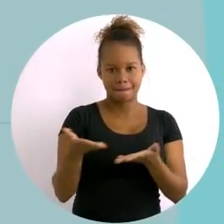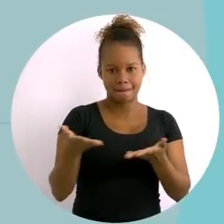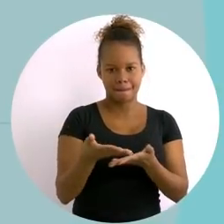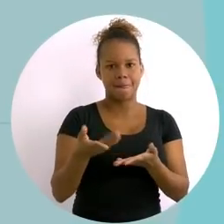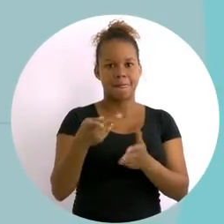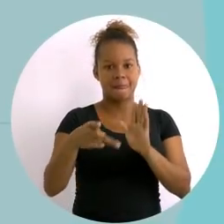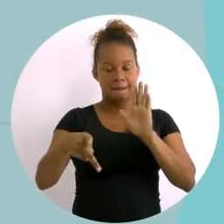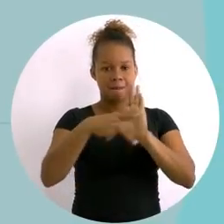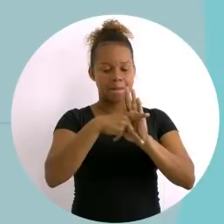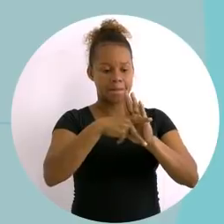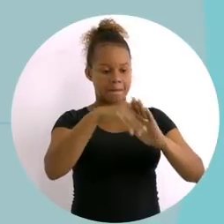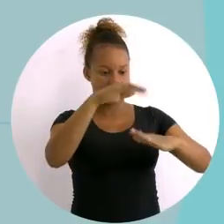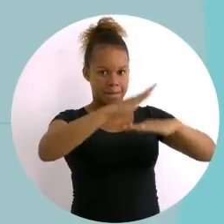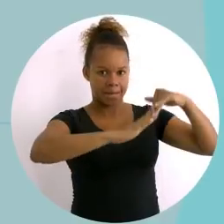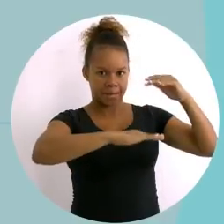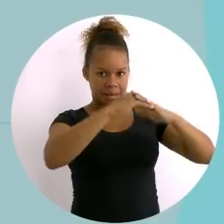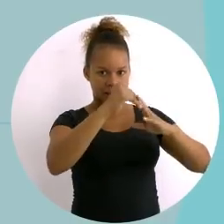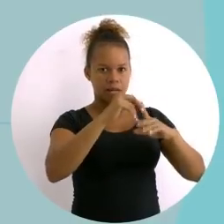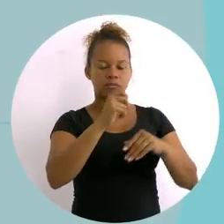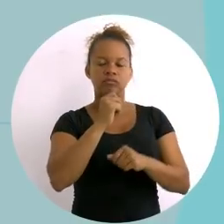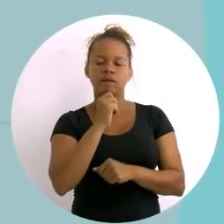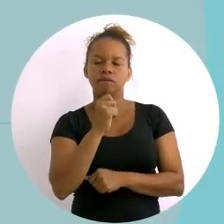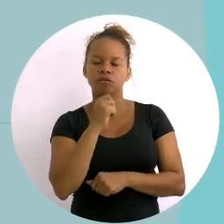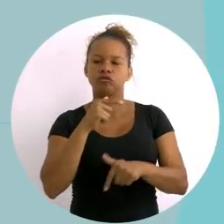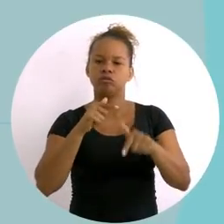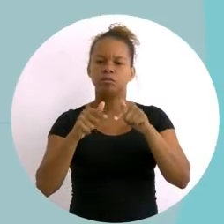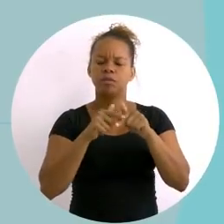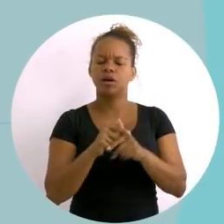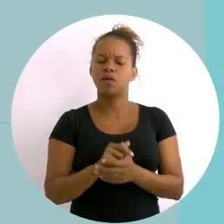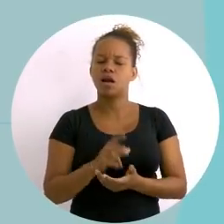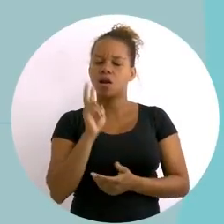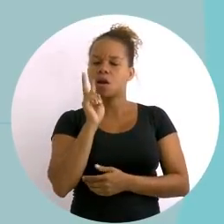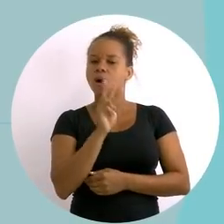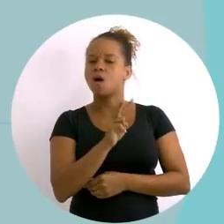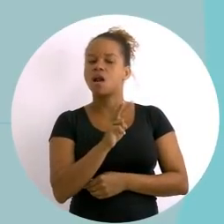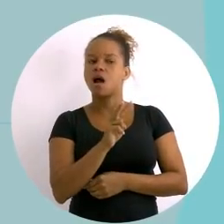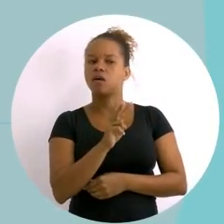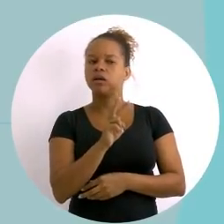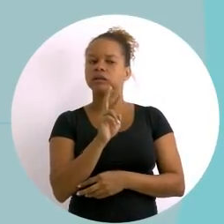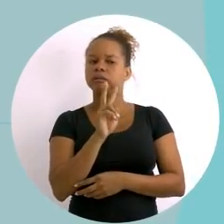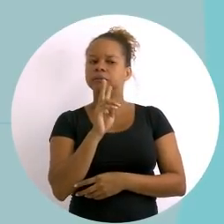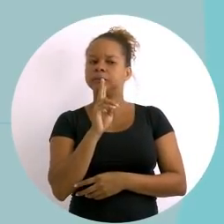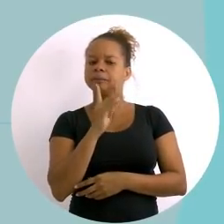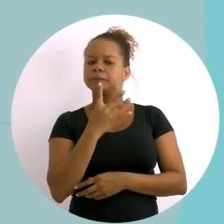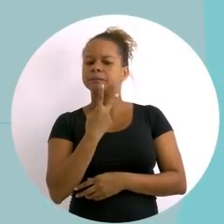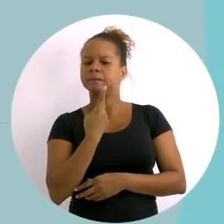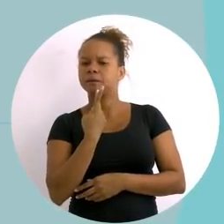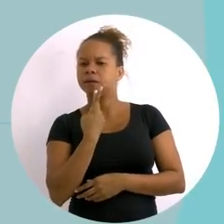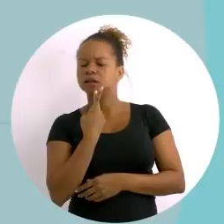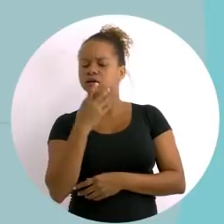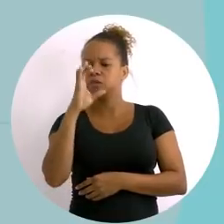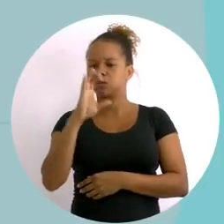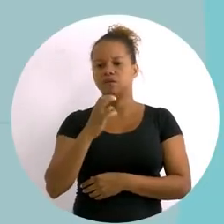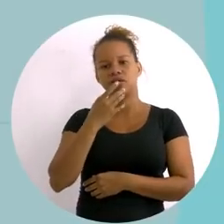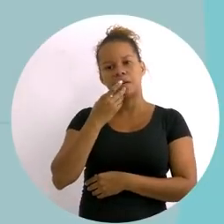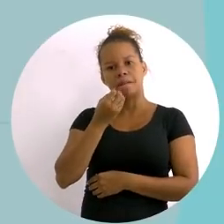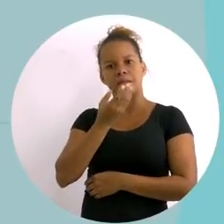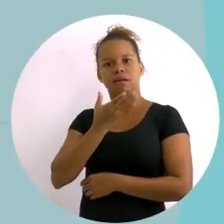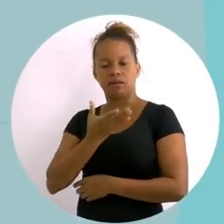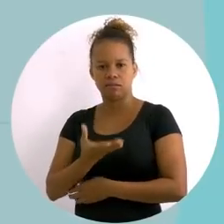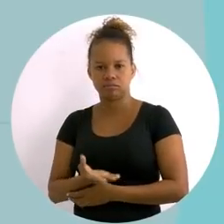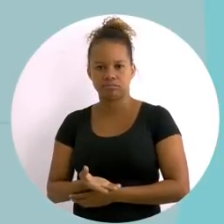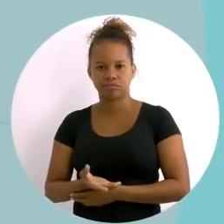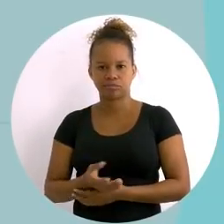próprios candidatos, durante uma entrevista de emprego, eles olham diferente quando reconhecem que um candidato se expressa bem, se fala